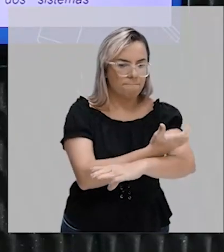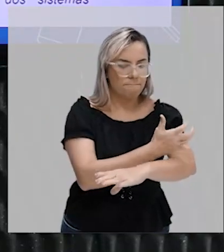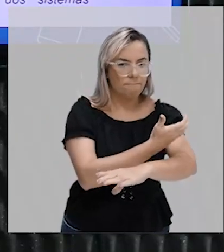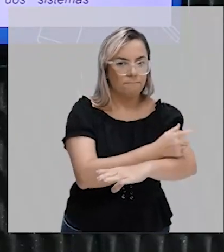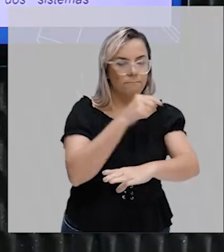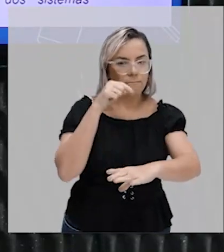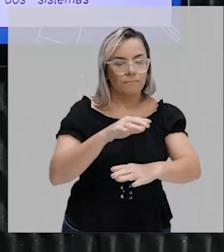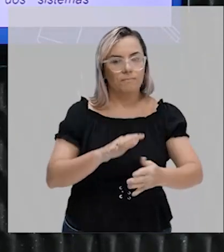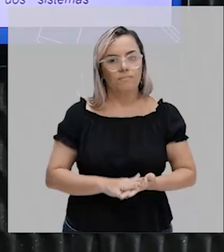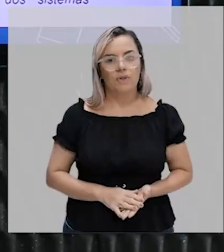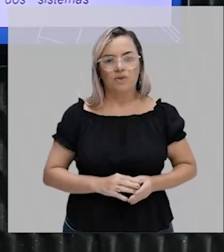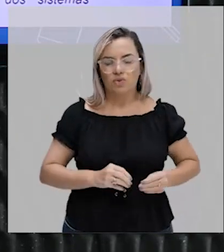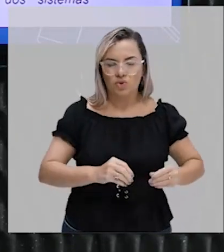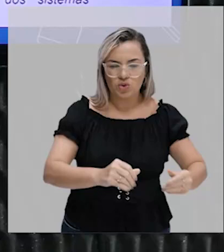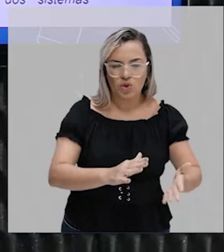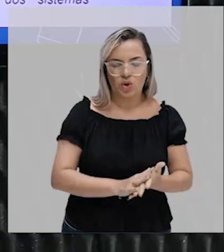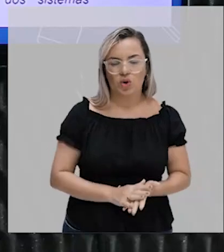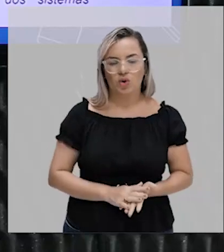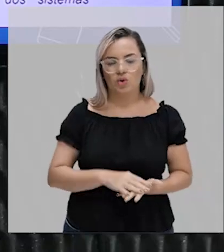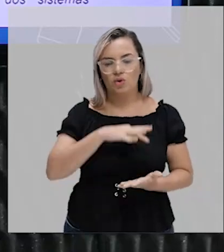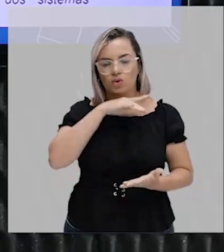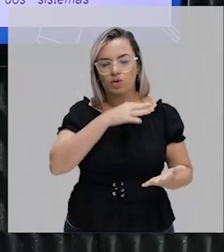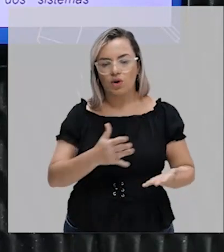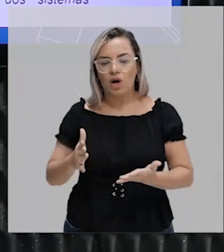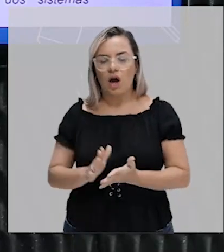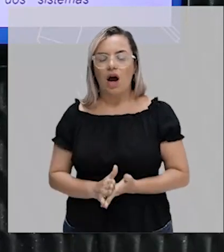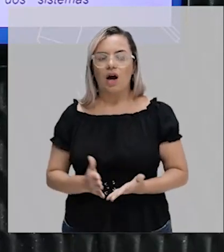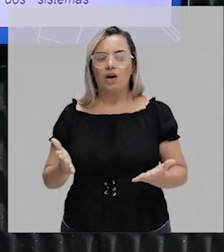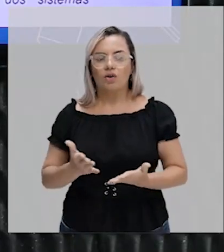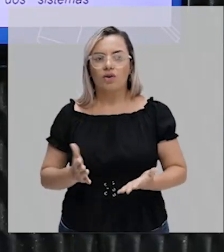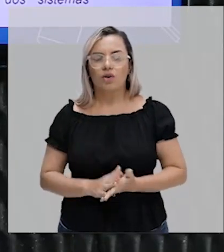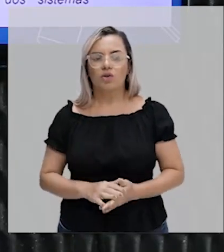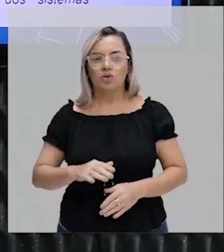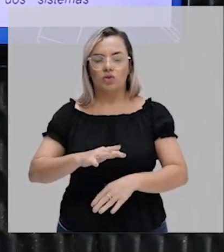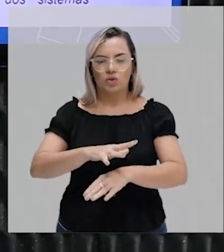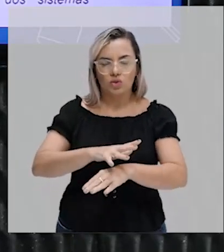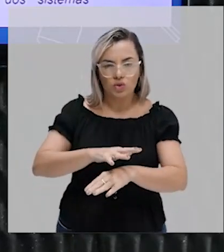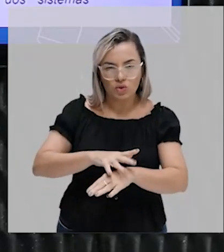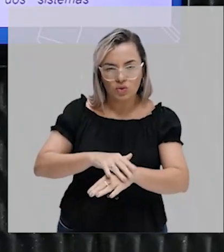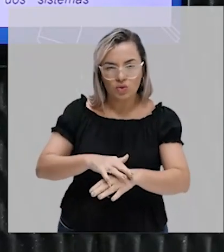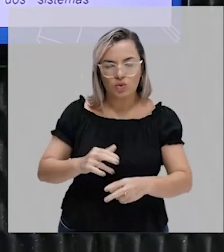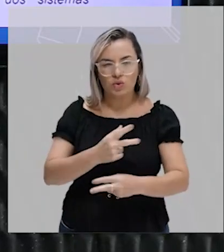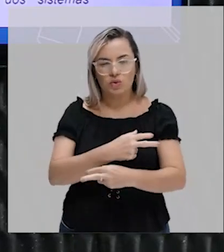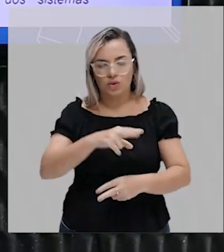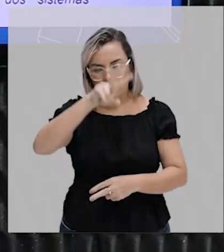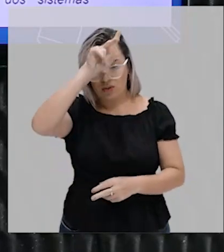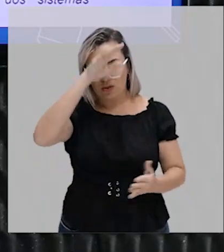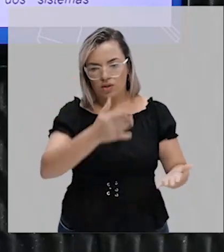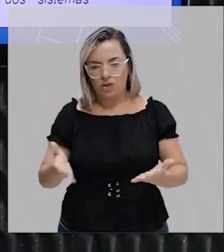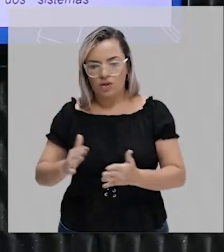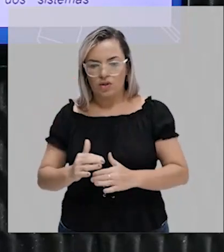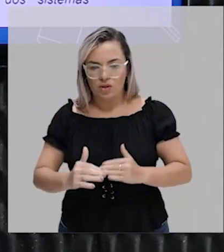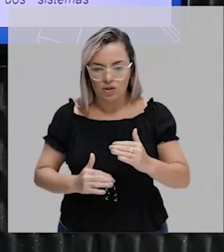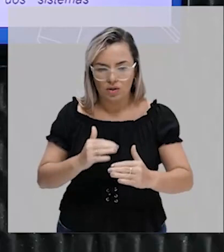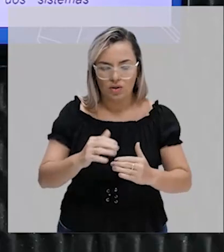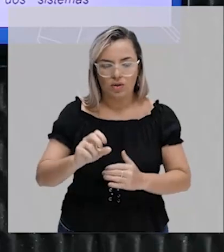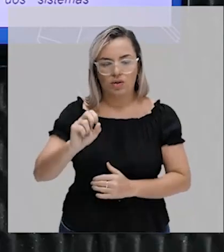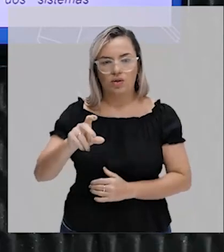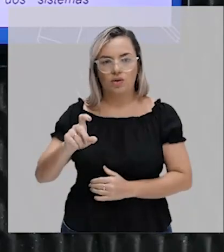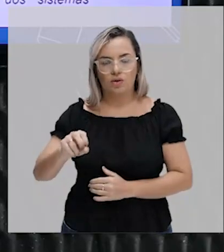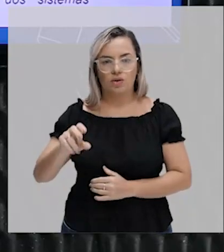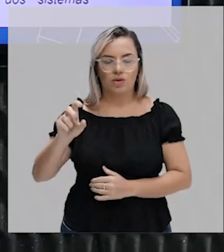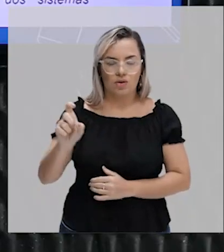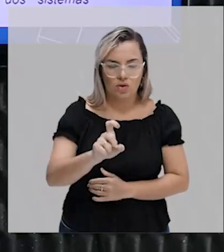No caso, por exemplo, de doenças e pragas, desenvolvimento de agrotóxicos, né, que vão ali tentar impedir, né, que essa doença se espalhe e